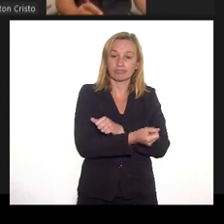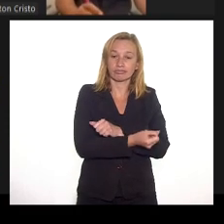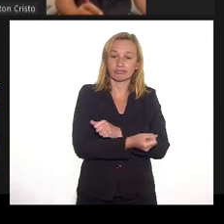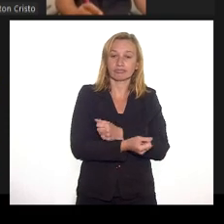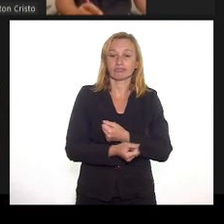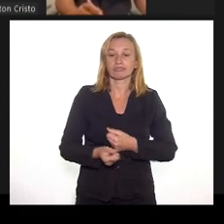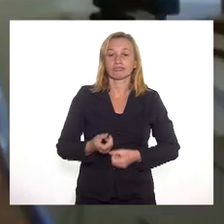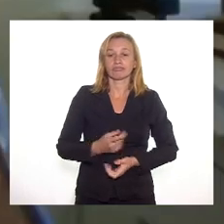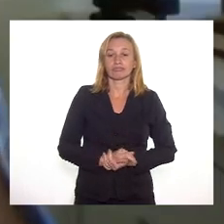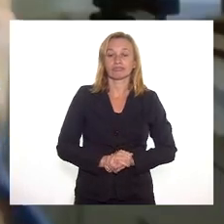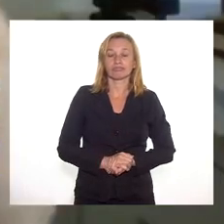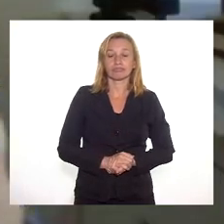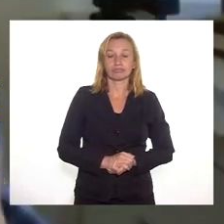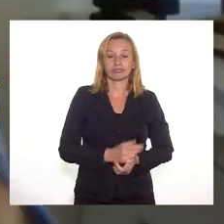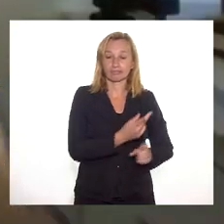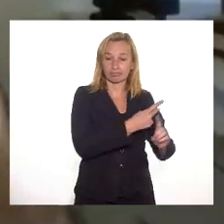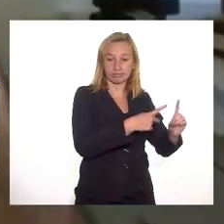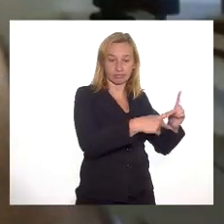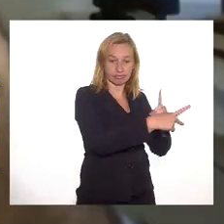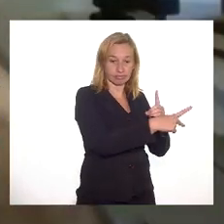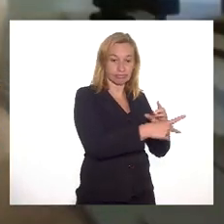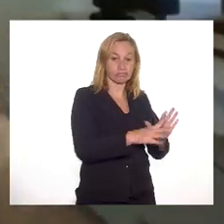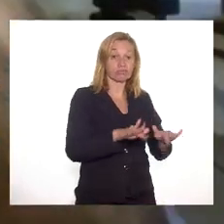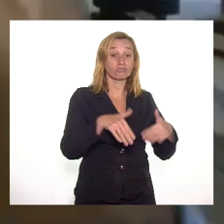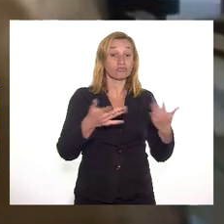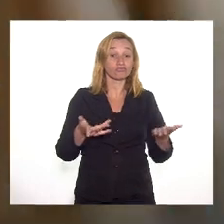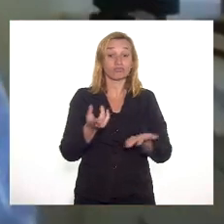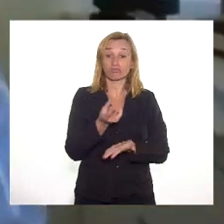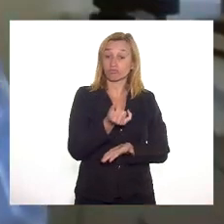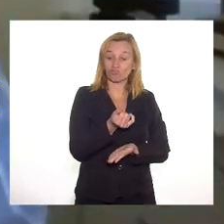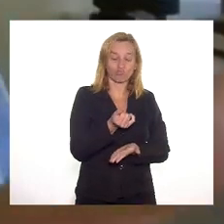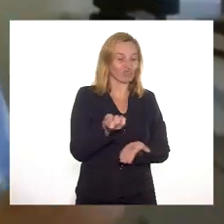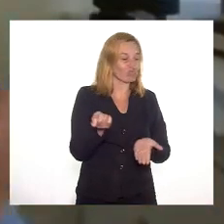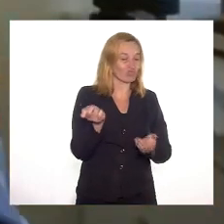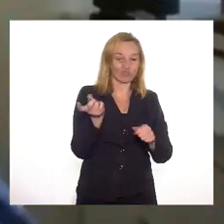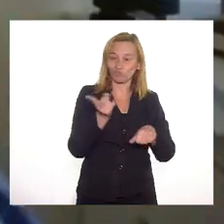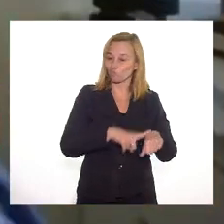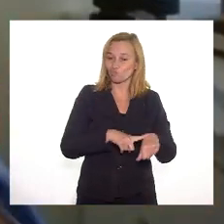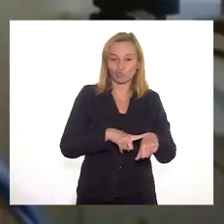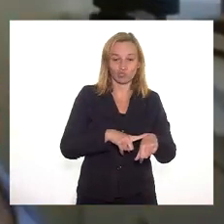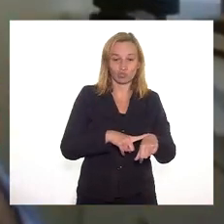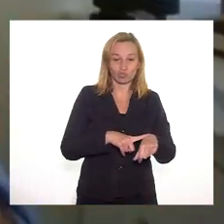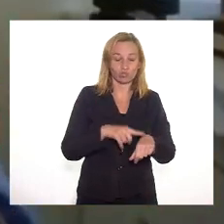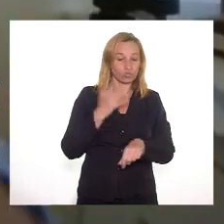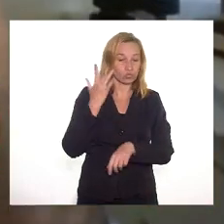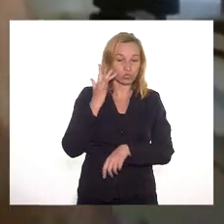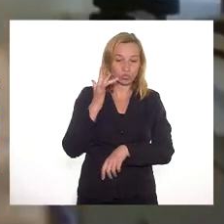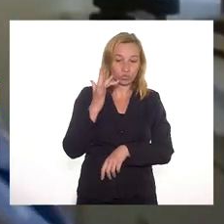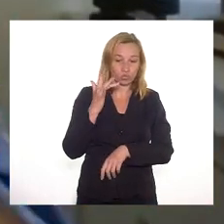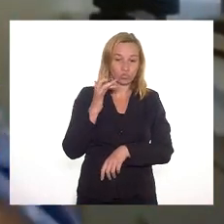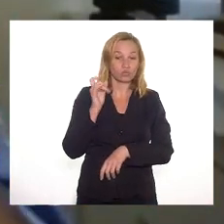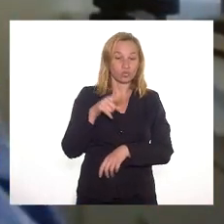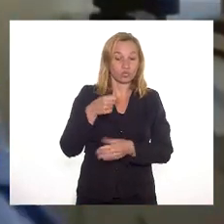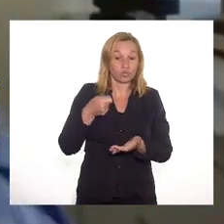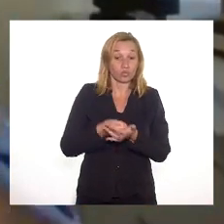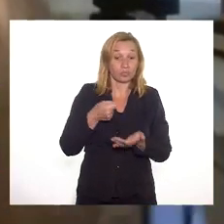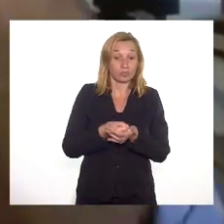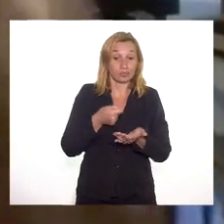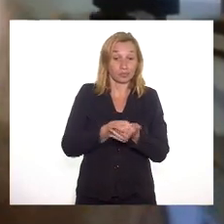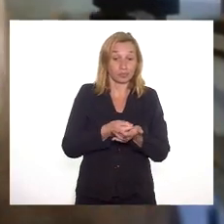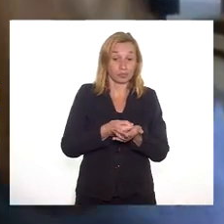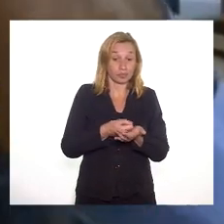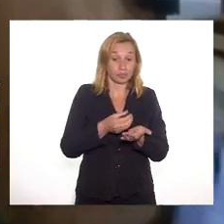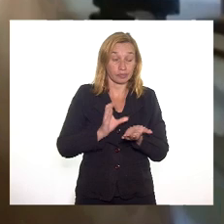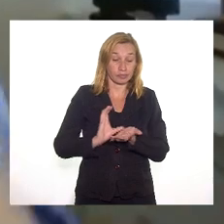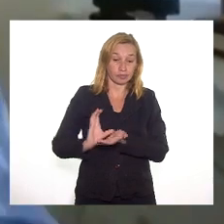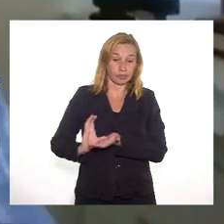previdenciário, quando o dinheiro não dá, o Tesouro é obrigado a botar a